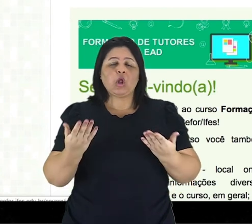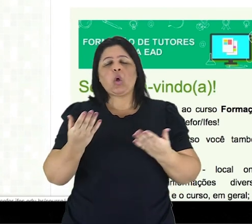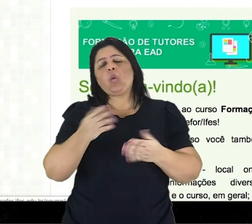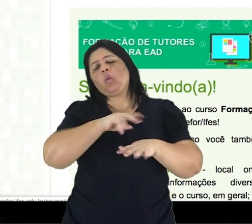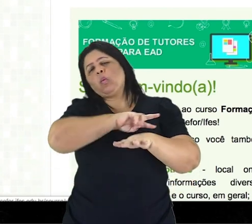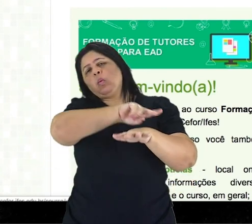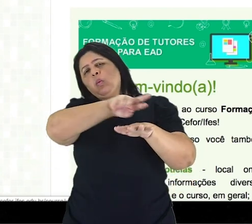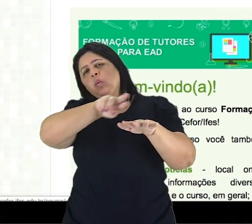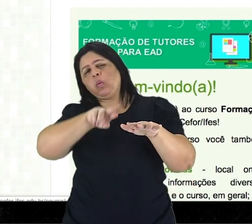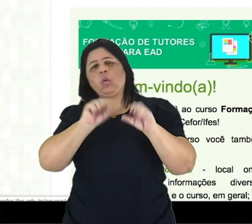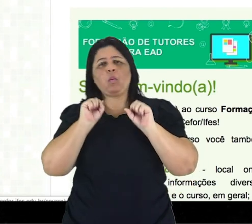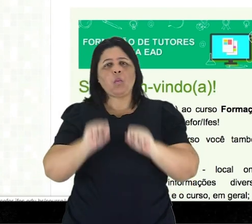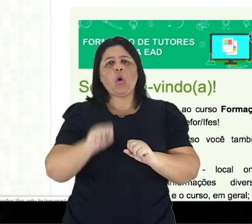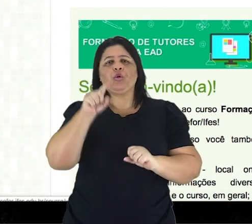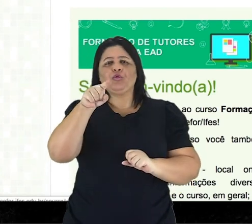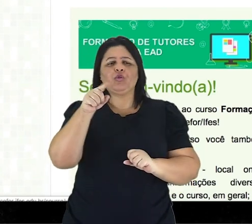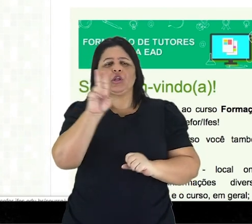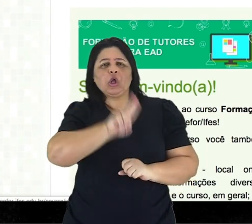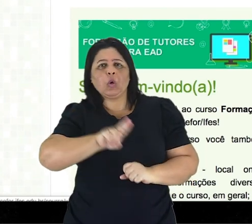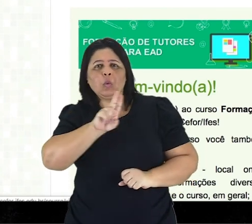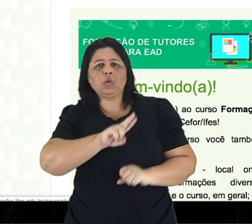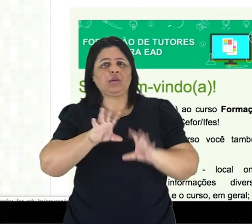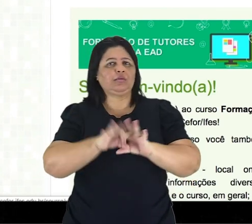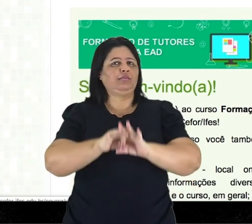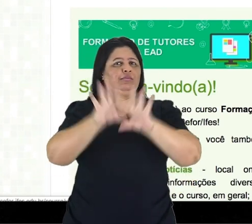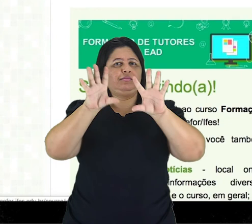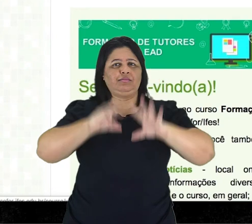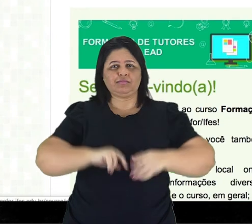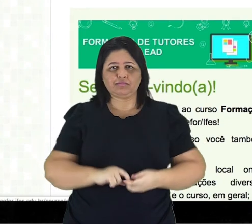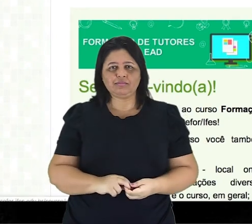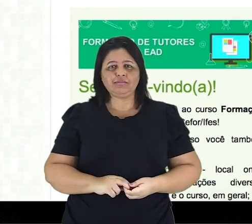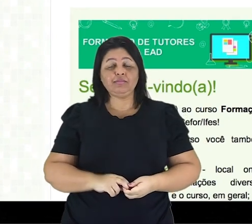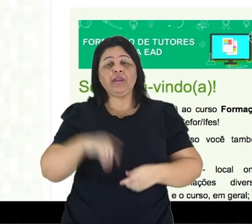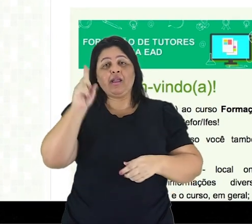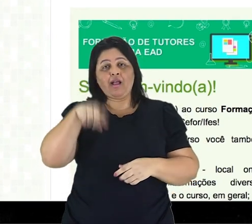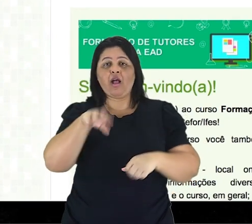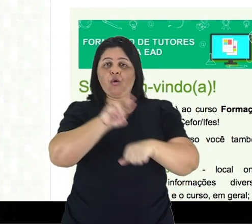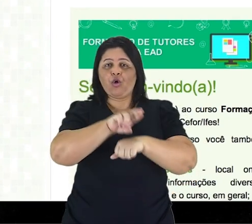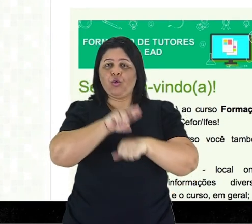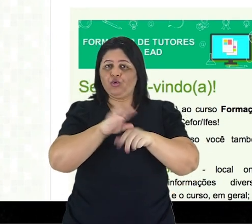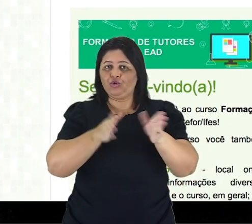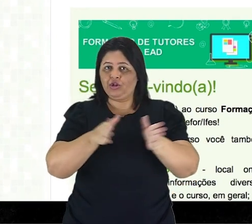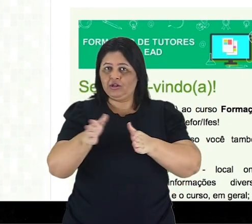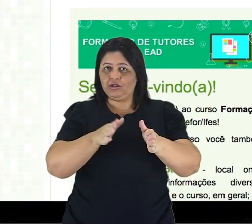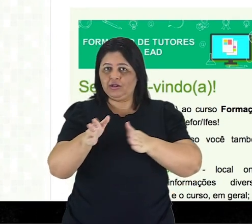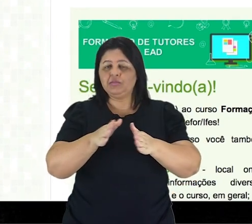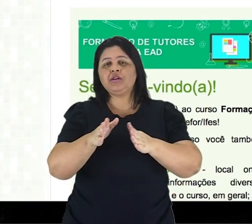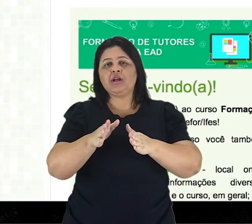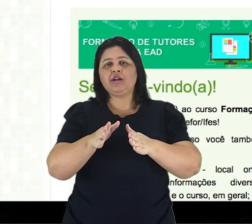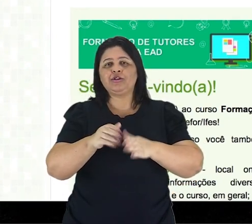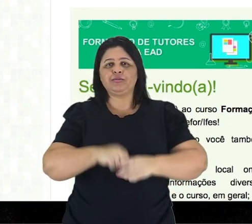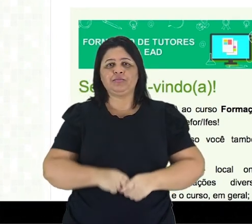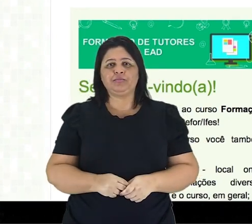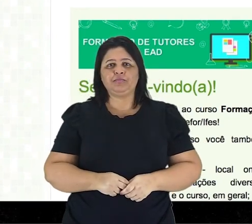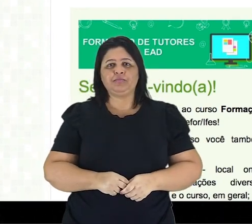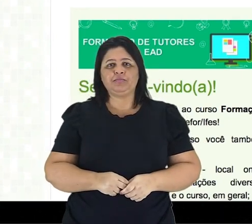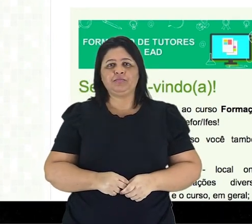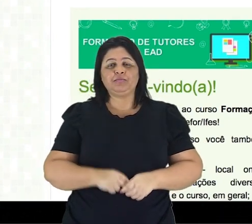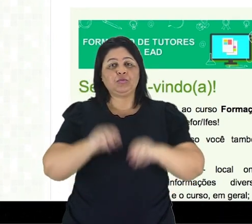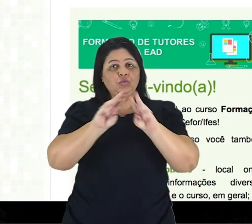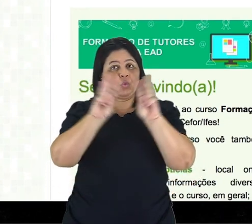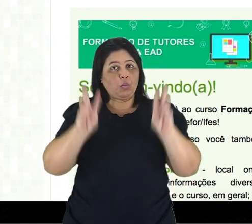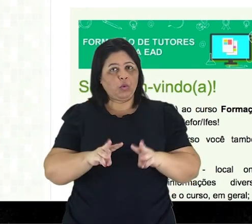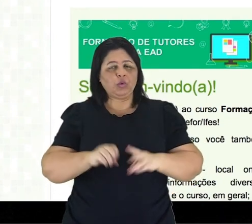a fonte, diminuir e outros que você pode explorar aqui. Então, esses são os recursos de